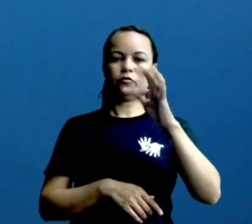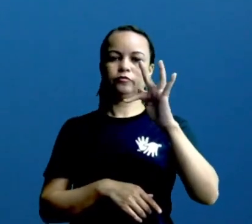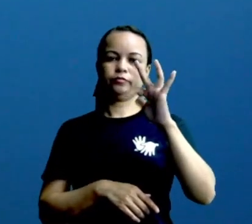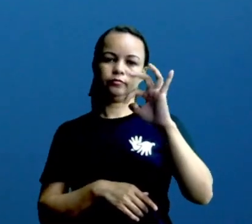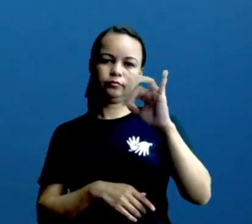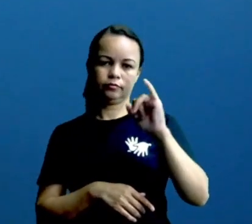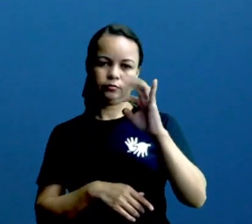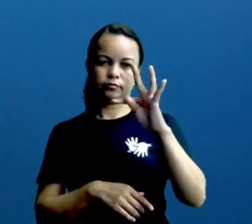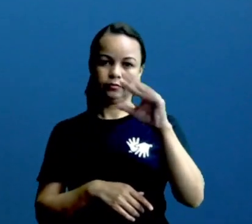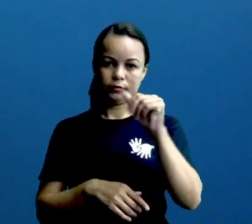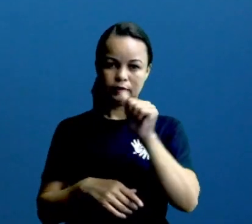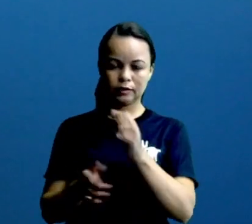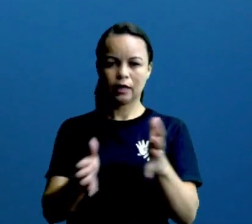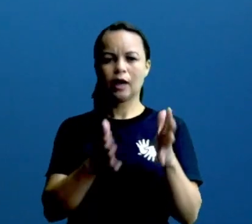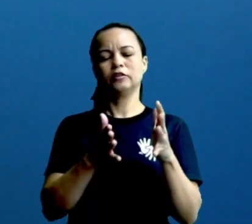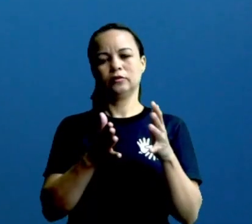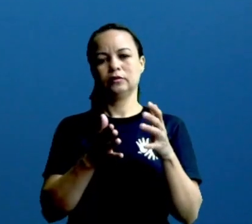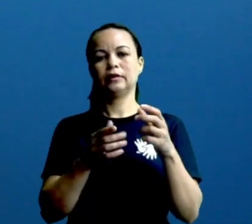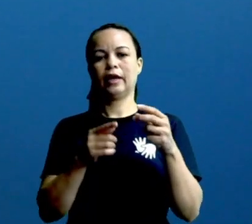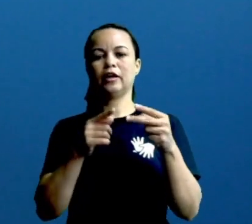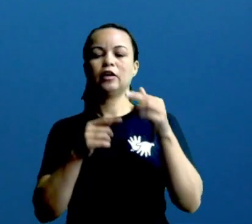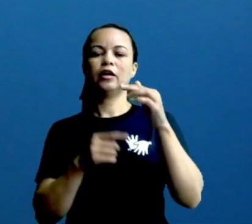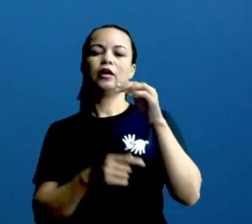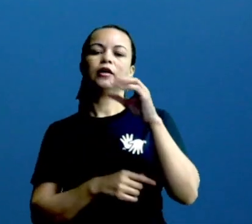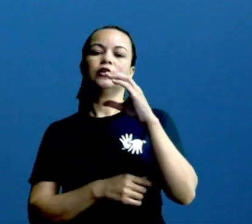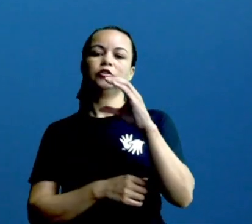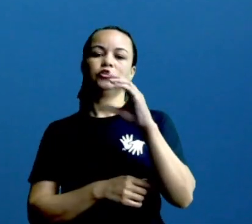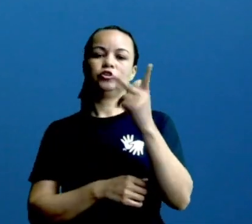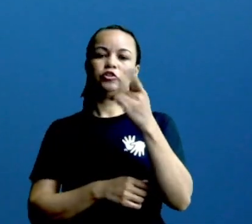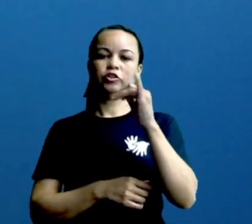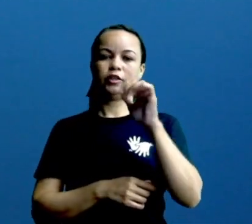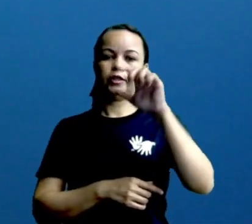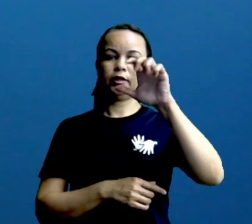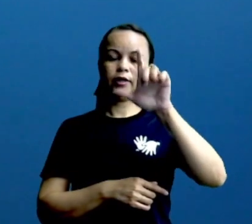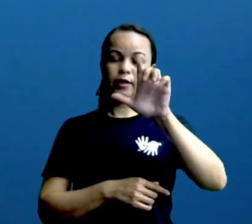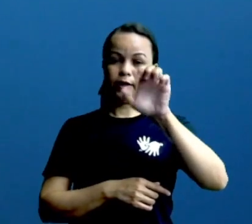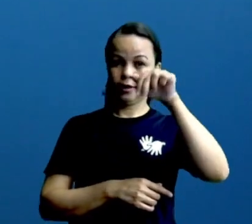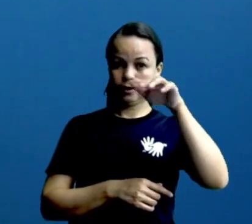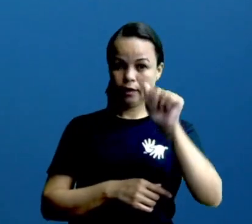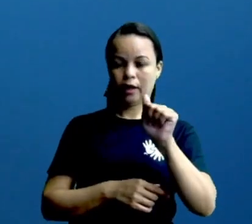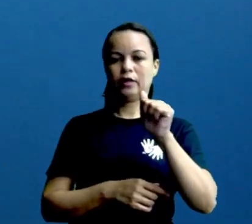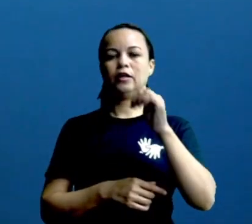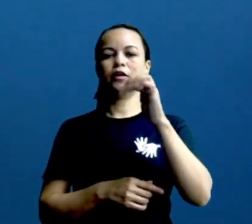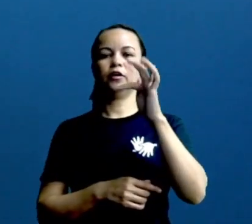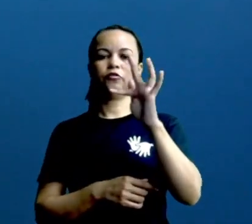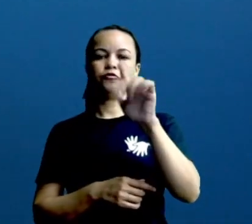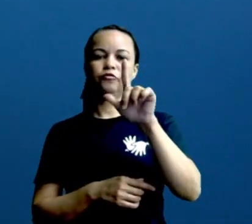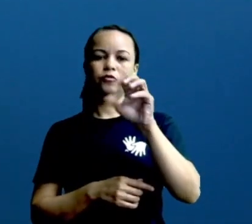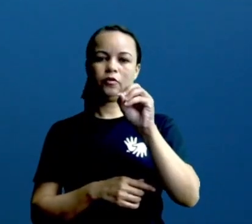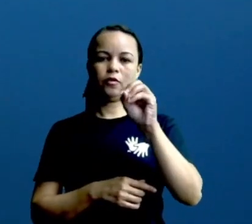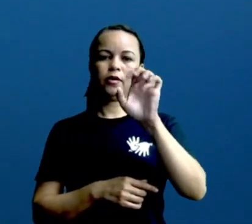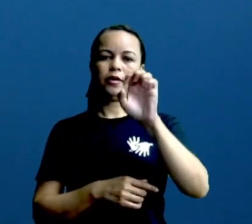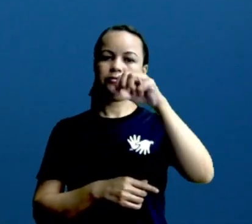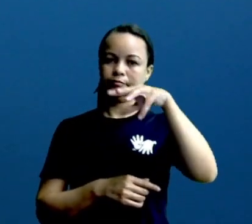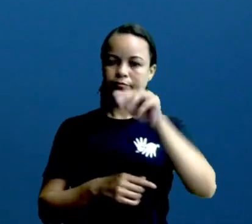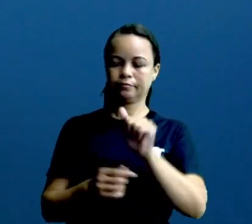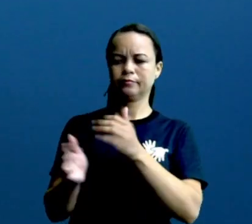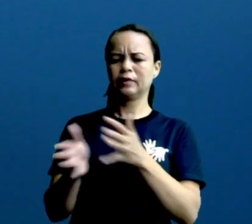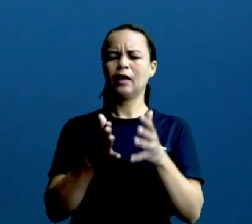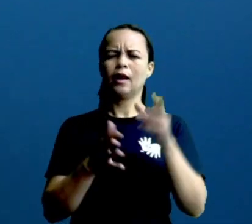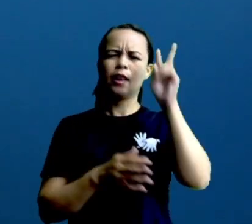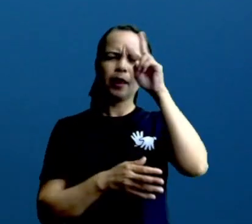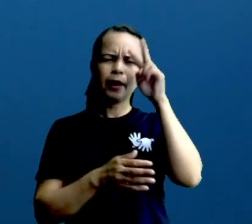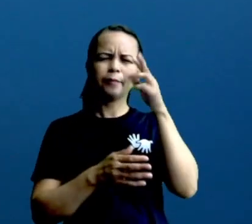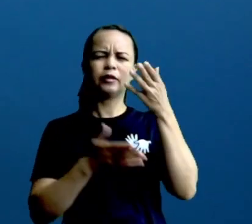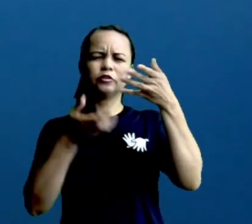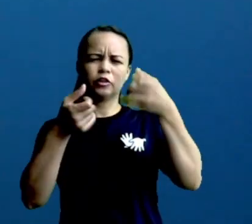condutores, xilema e floema. Outra coisa que é interessante, na fase gametófita, Lembra-se que eu disse lá que nas pteridófitas a gente